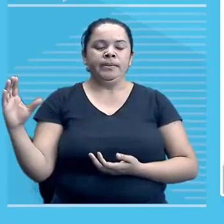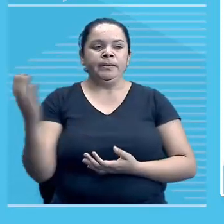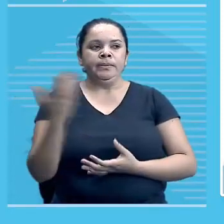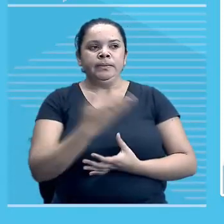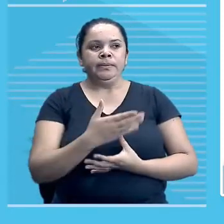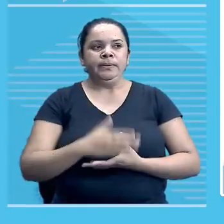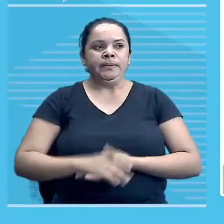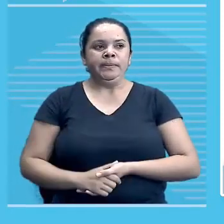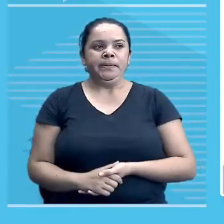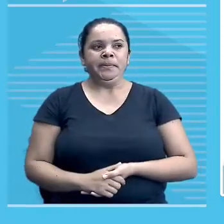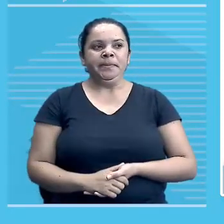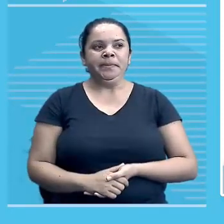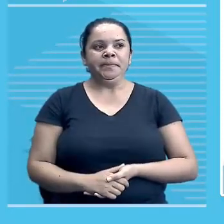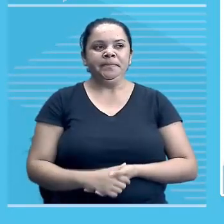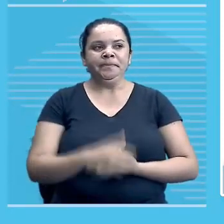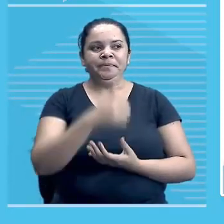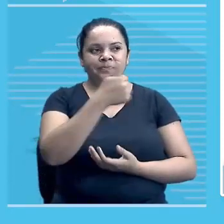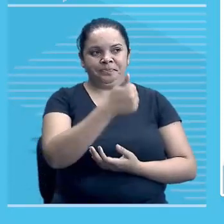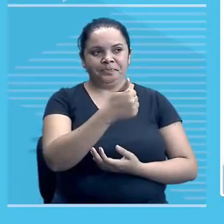zero.